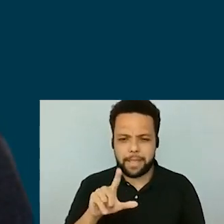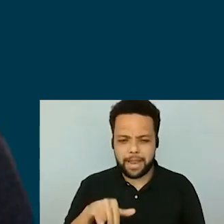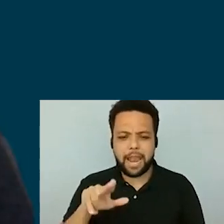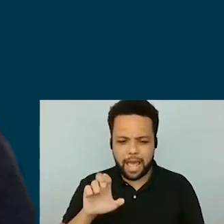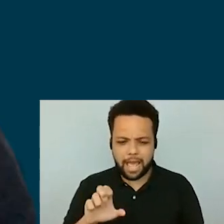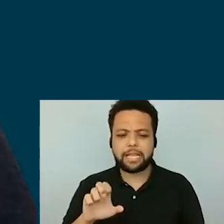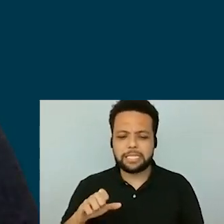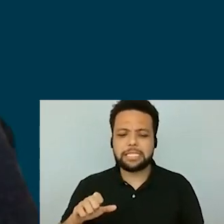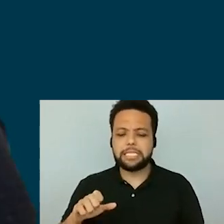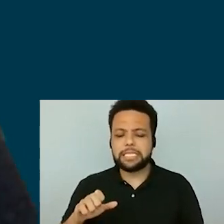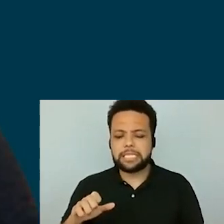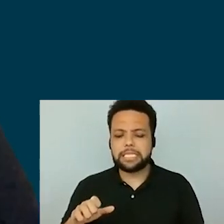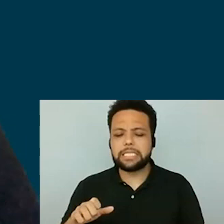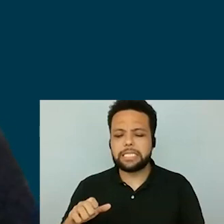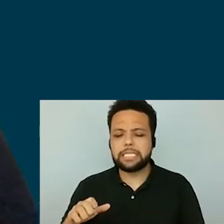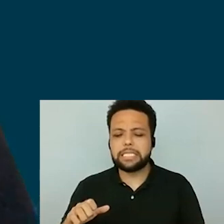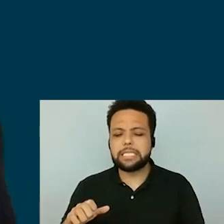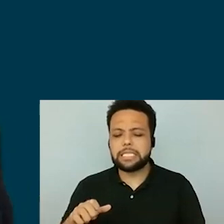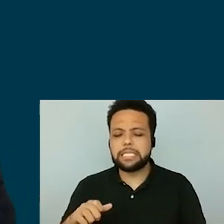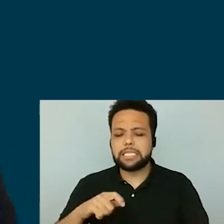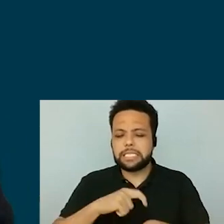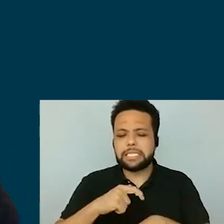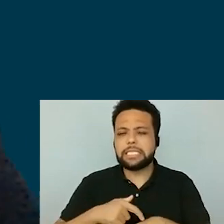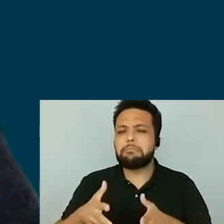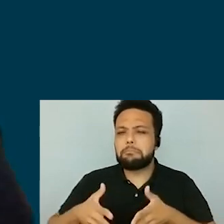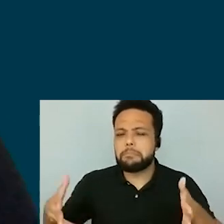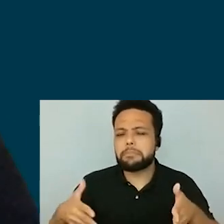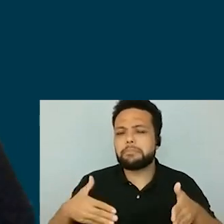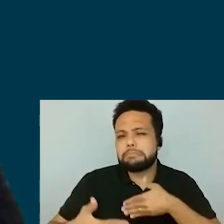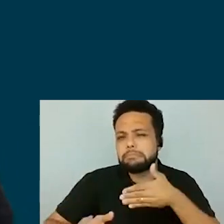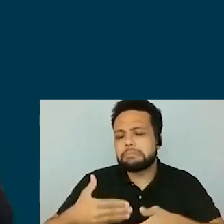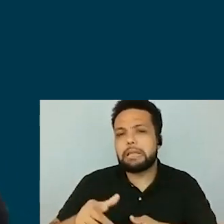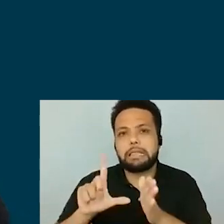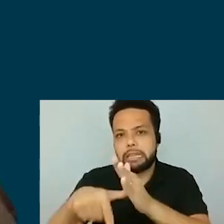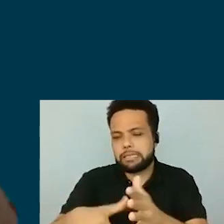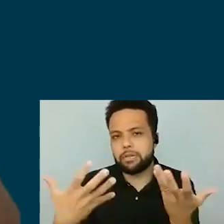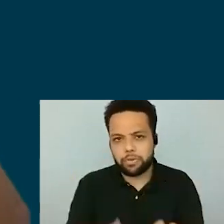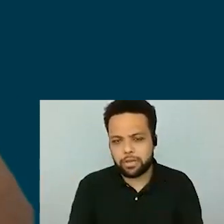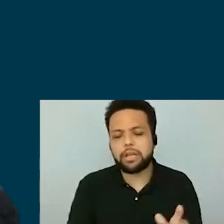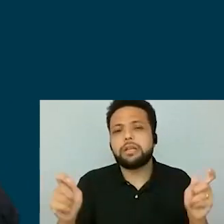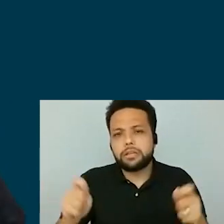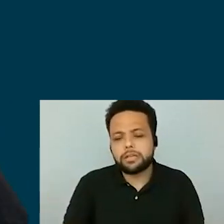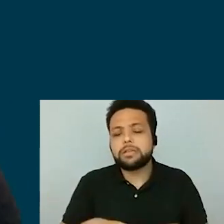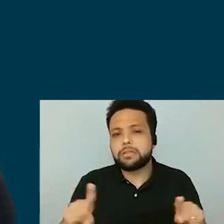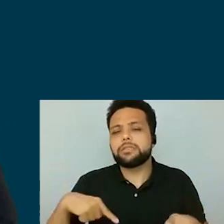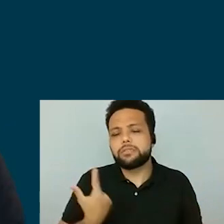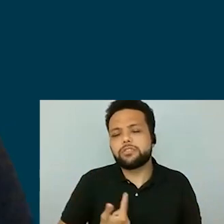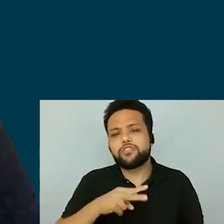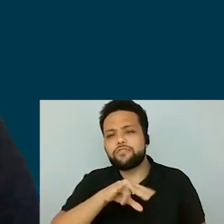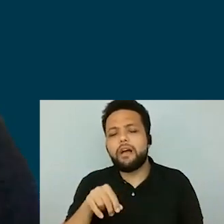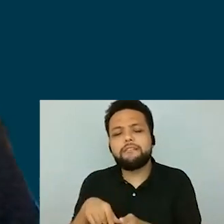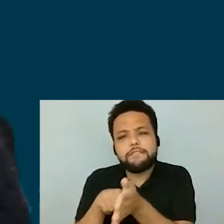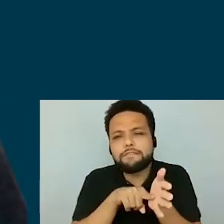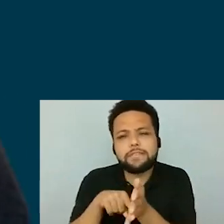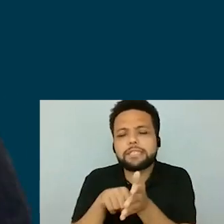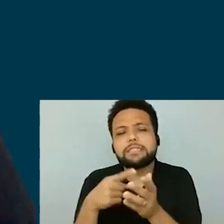mas um ganho, esses 2 minutinhos, 5 minutinhos de execução de pipe agora vai fazer uma verificação e uma checagem para